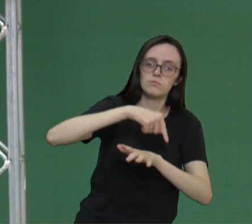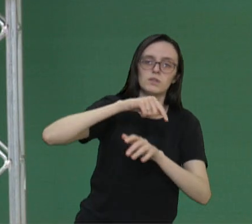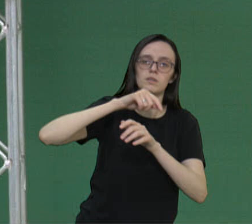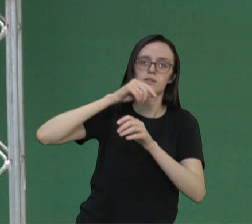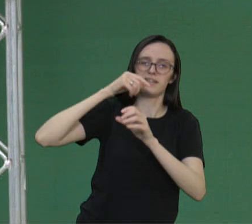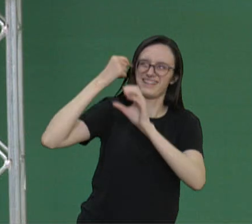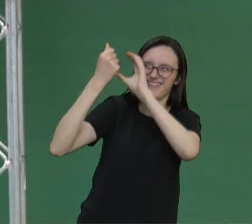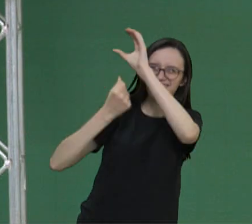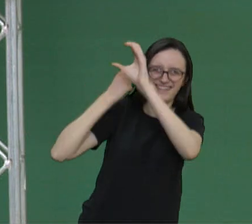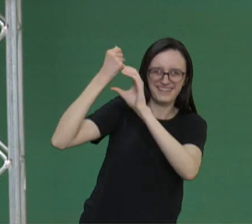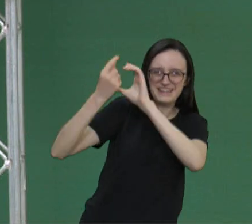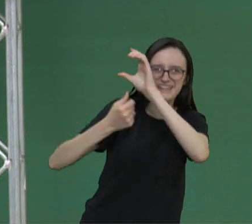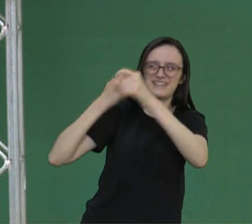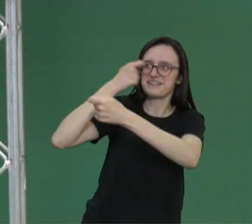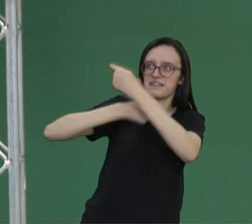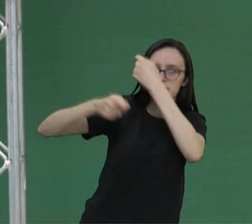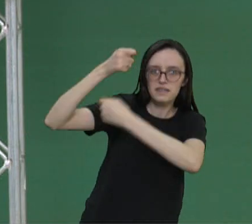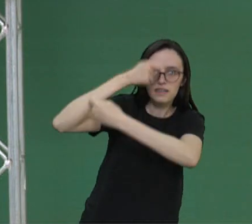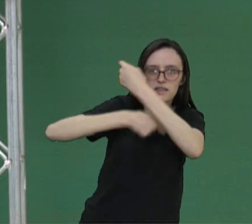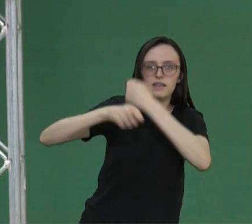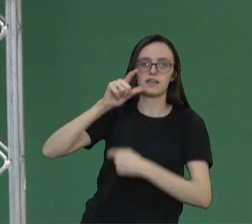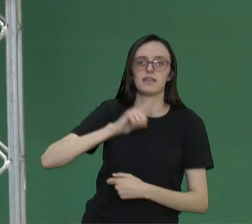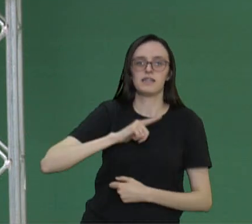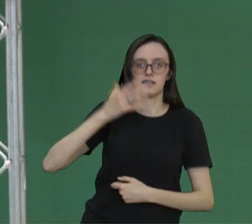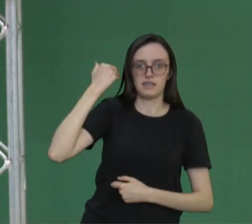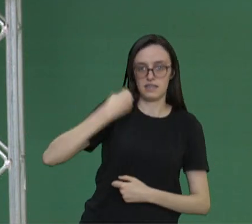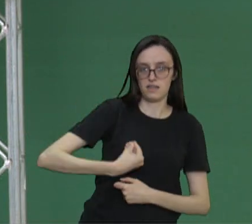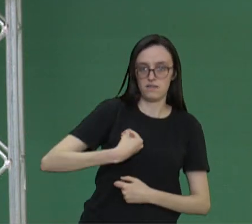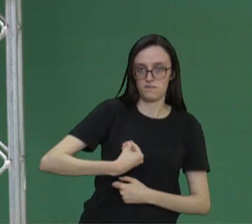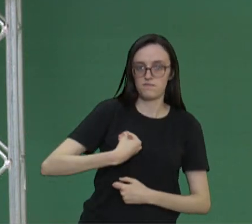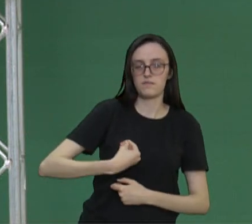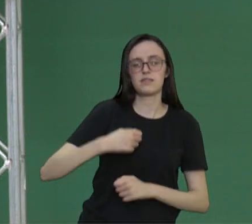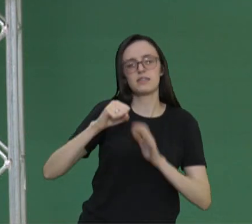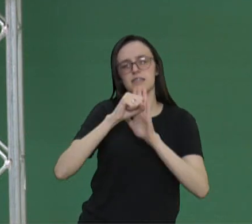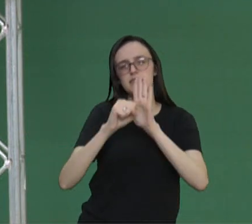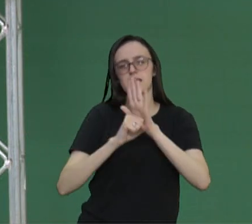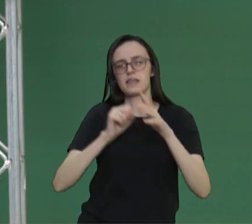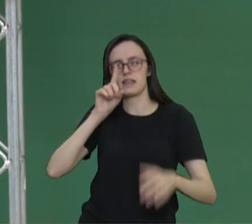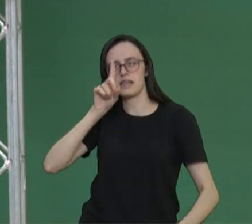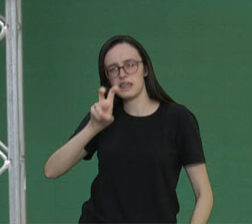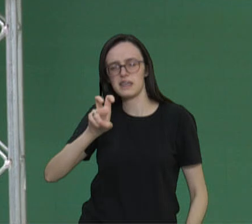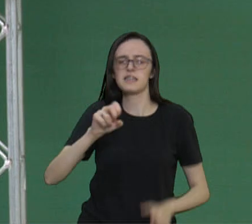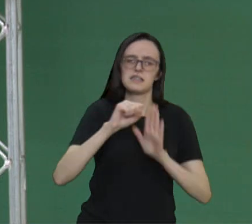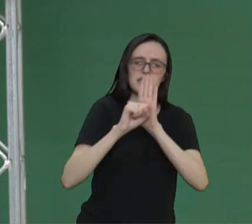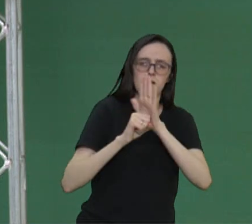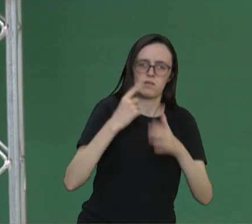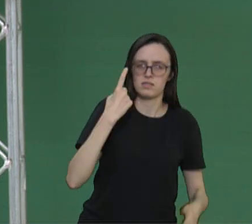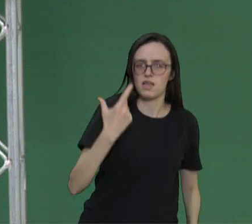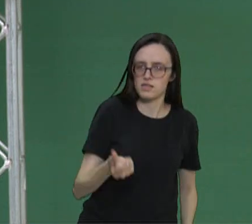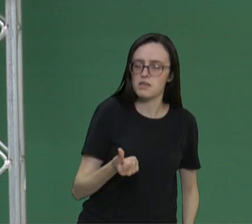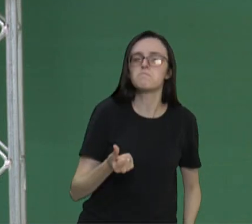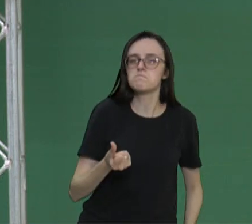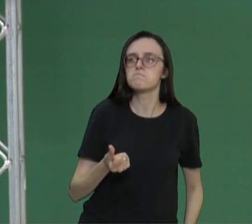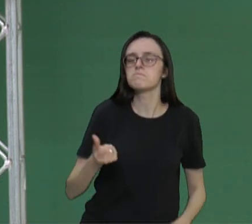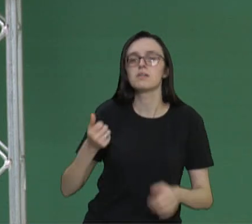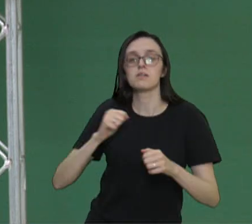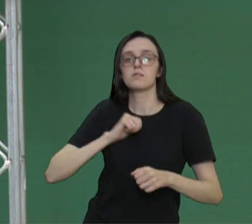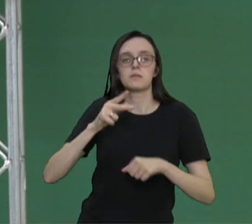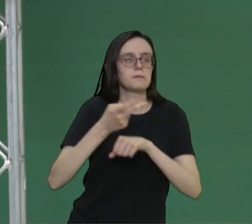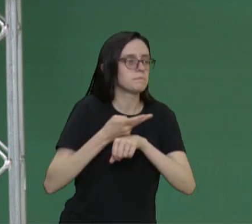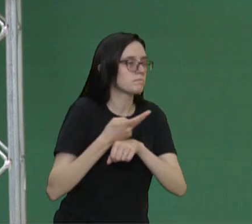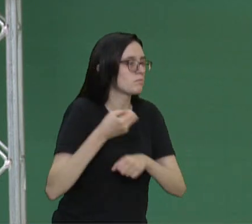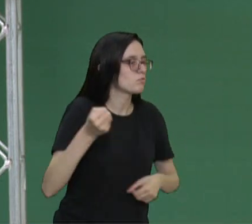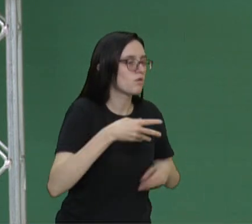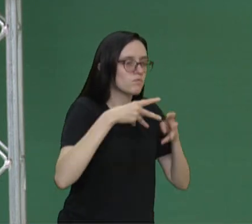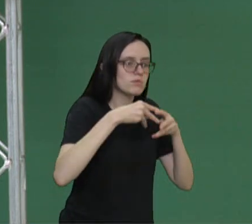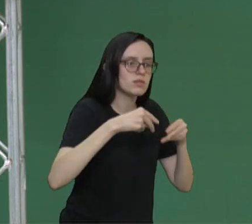capitalismo mercantilista que tinha na época, lá no século XV e XVI, eles estavam em busca de novas